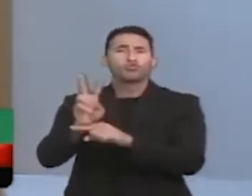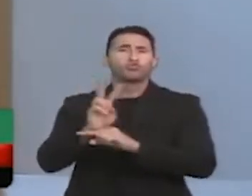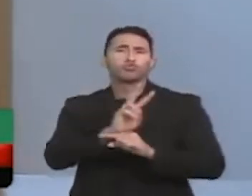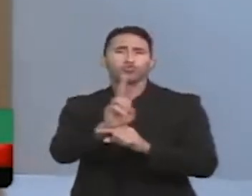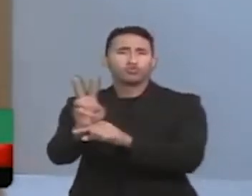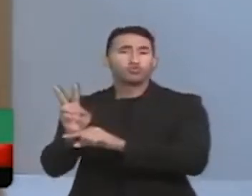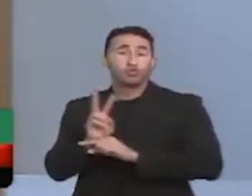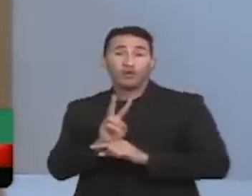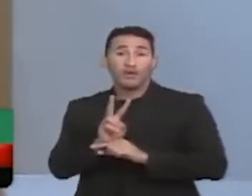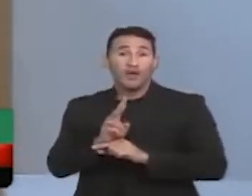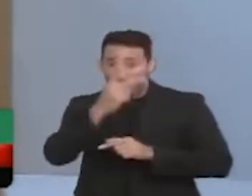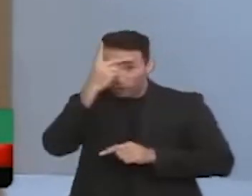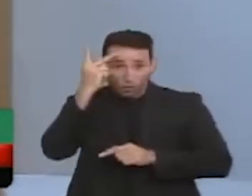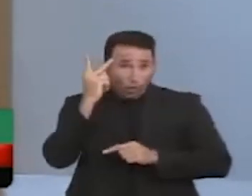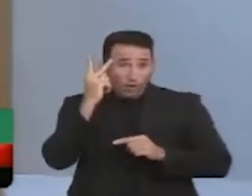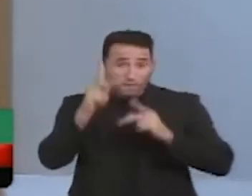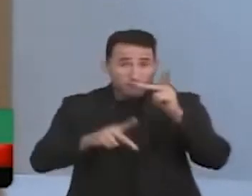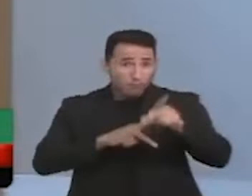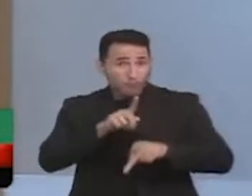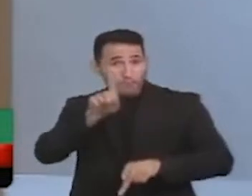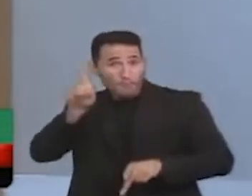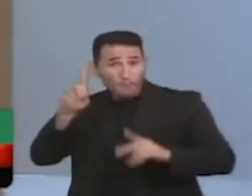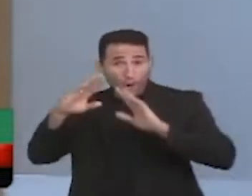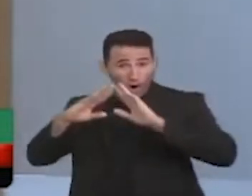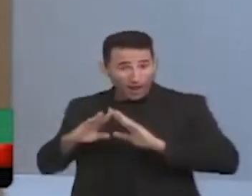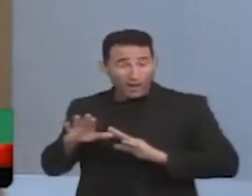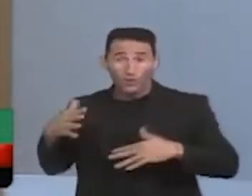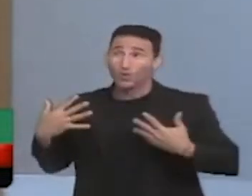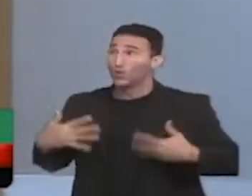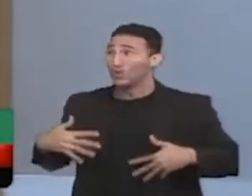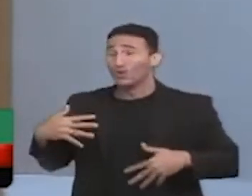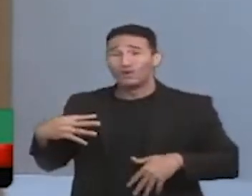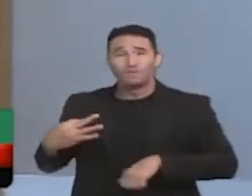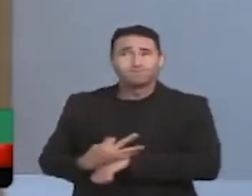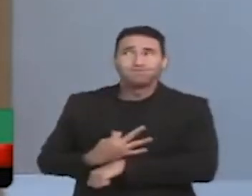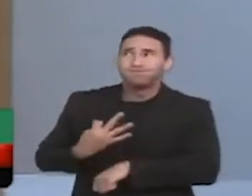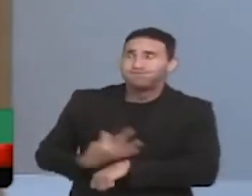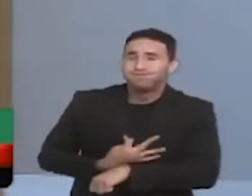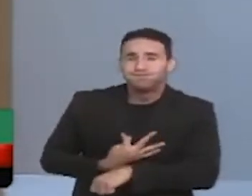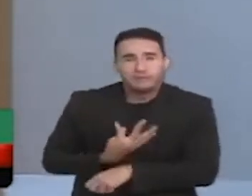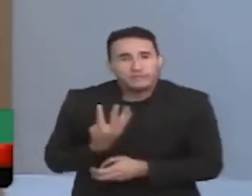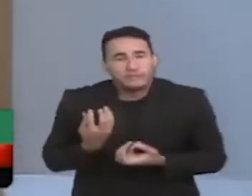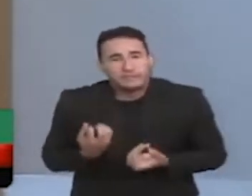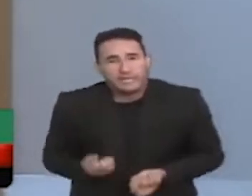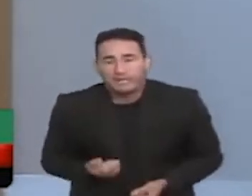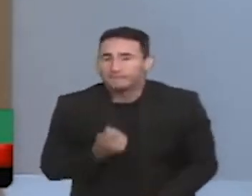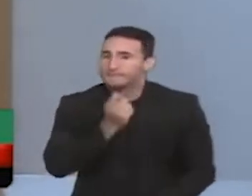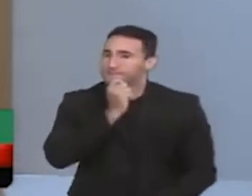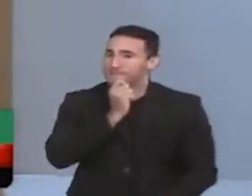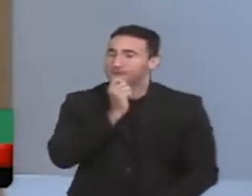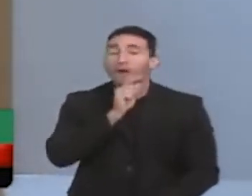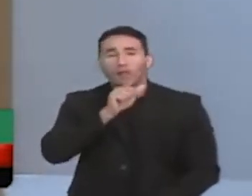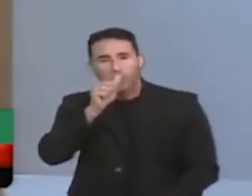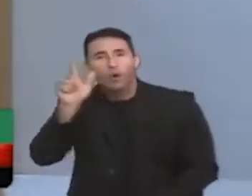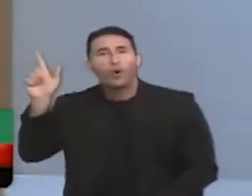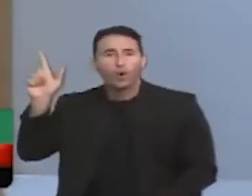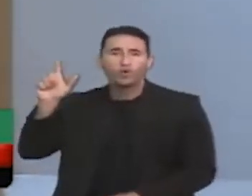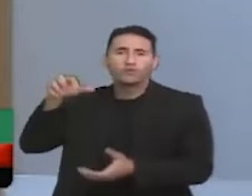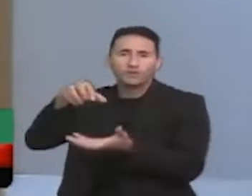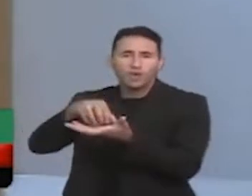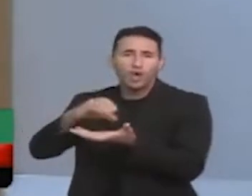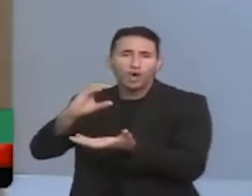moradores de aceitarem né porque a gente sabe que hoje a gente tem outros tipos de tecnologia como coi que a central operacional